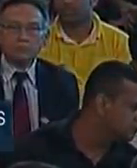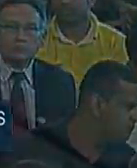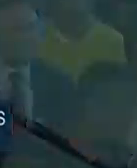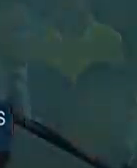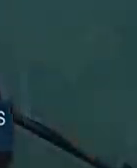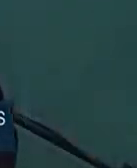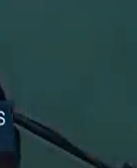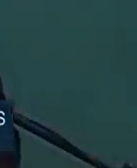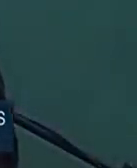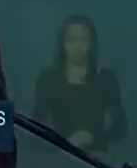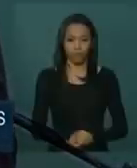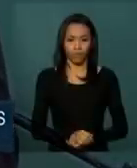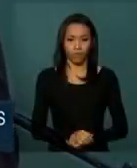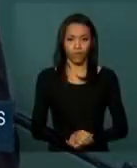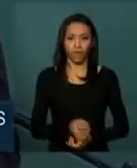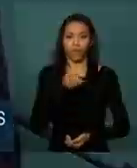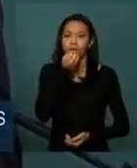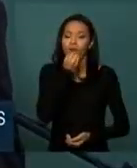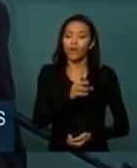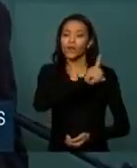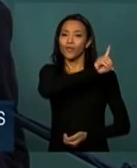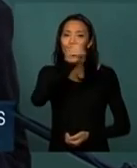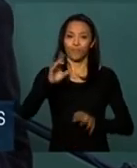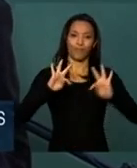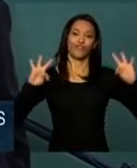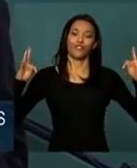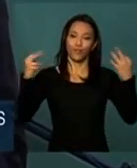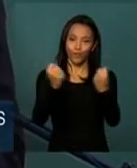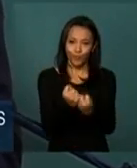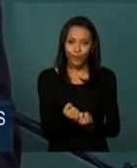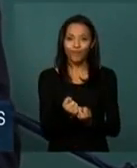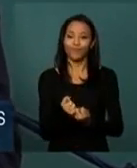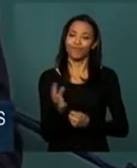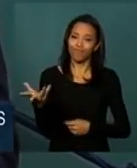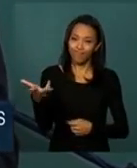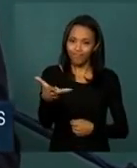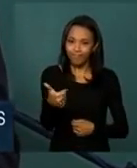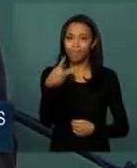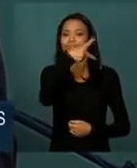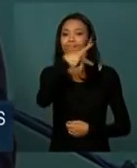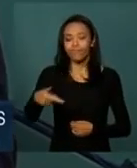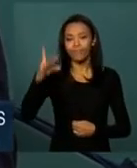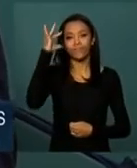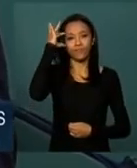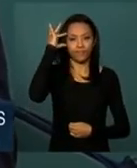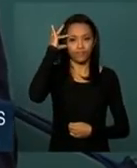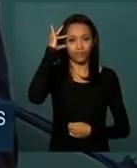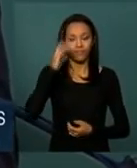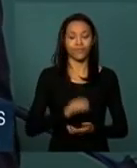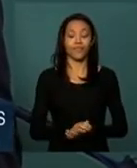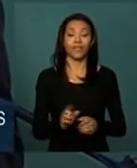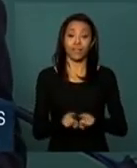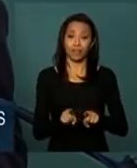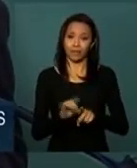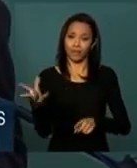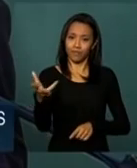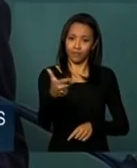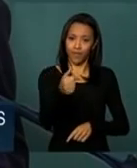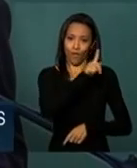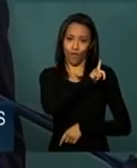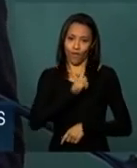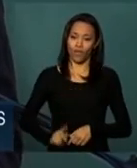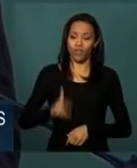Bom dia a todos. Excelentíssima senhora presidenta Dilma Rousseff, excelentíssimo senhor governador do